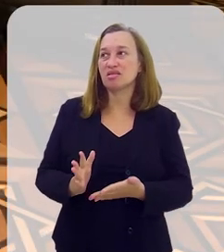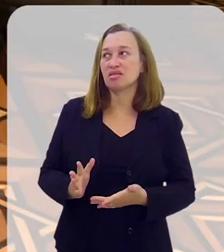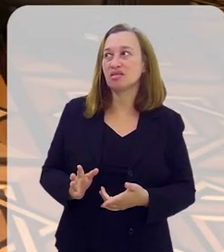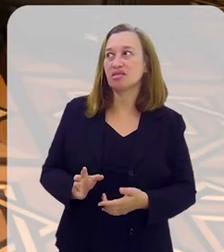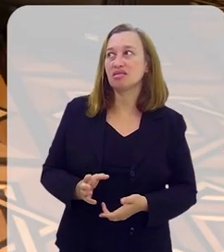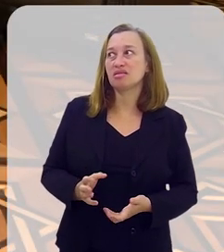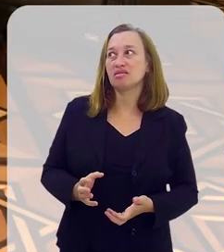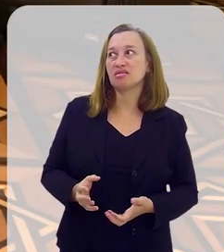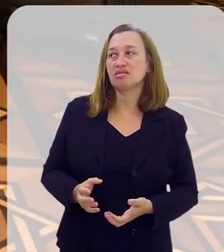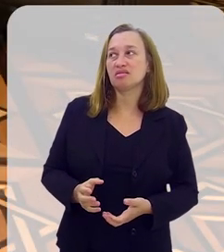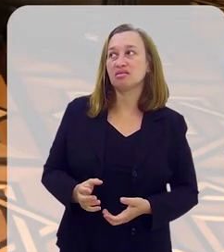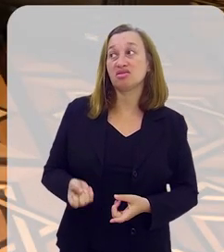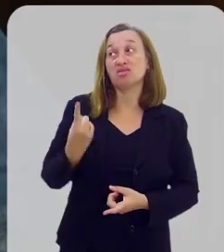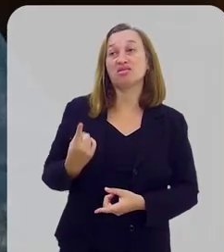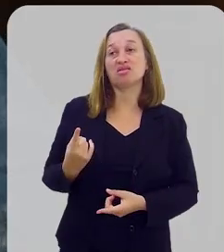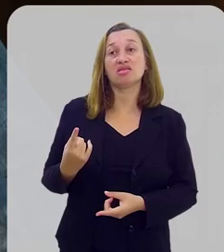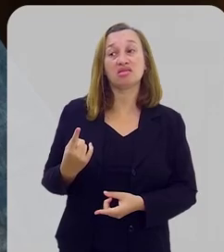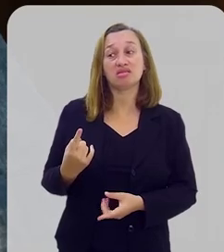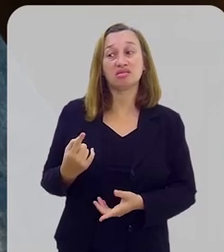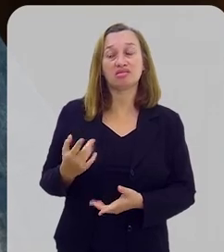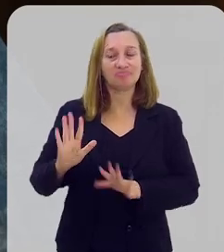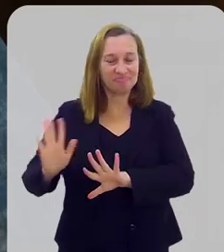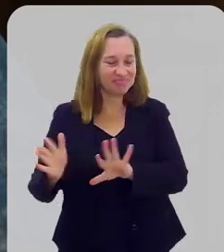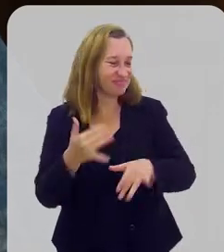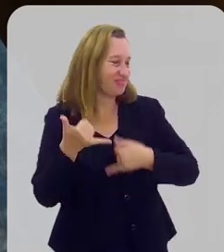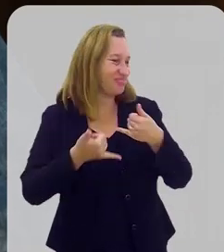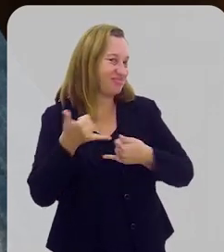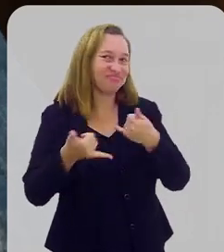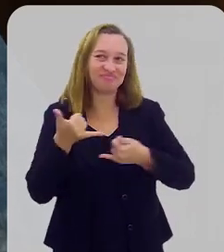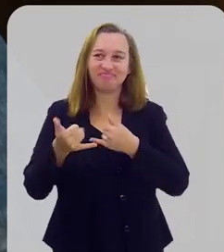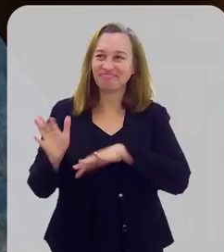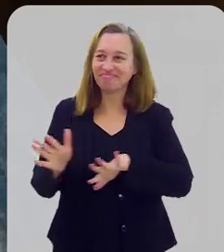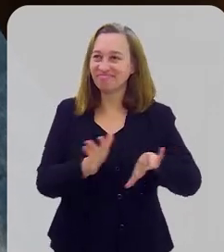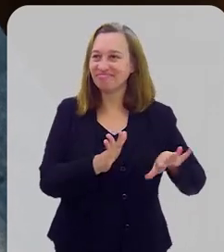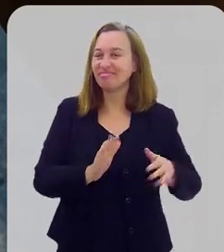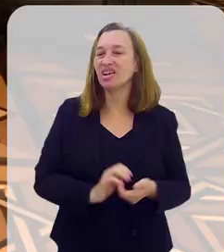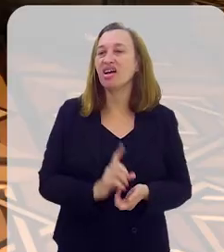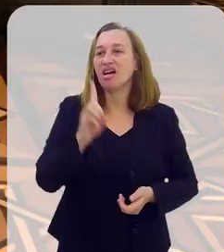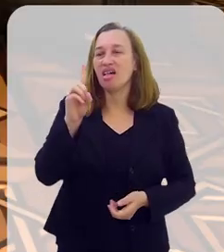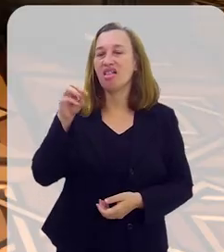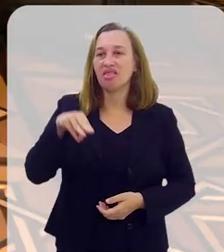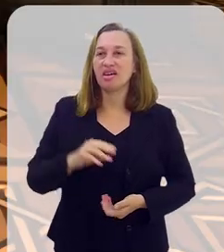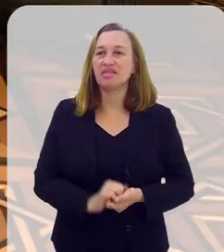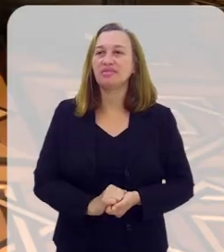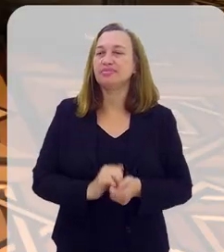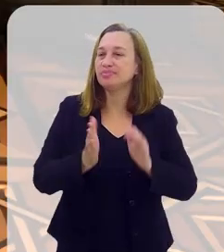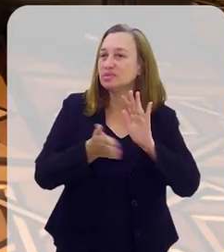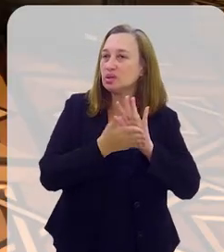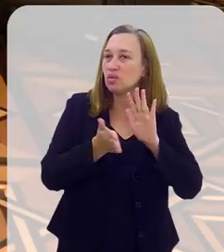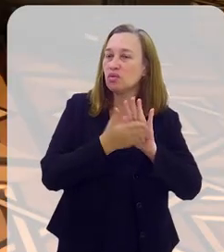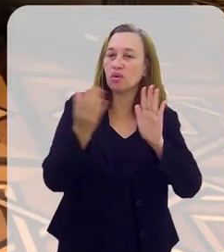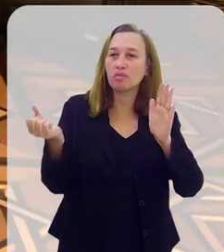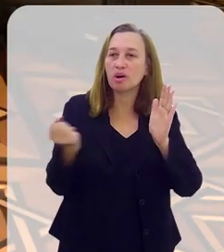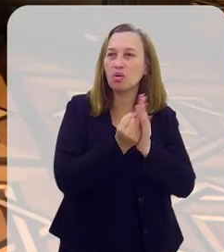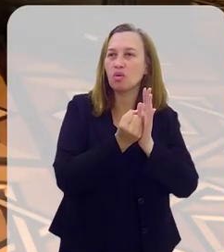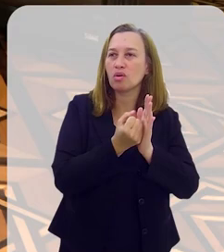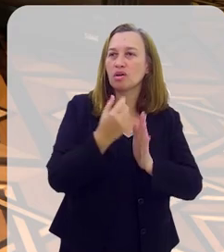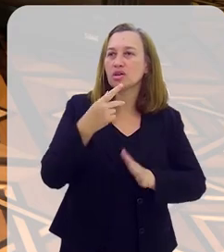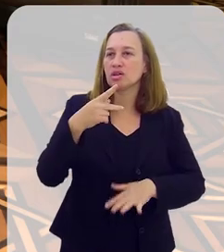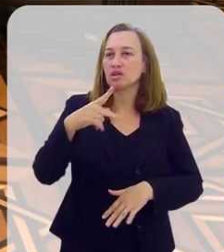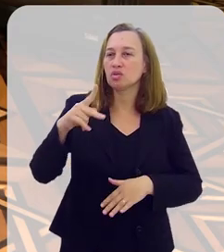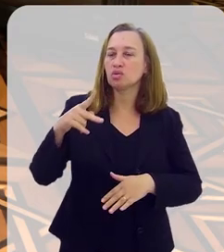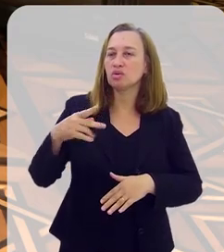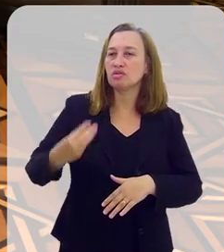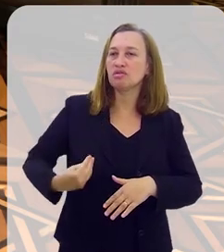essas coisas eu é brincadeira beterraba Dan uma música que marcou